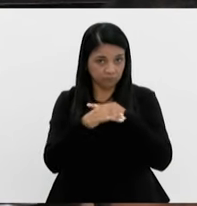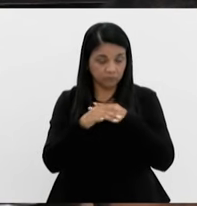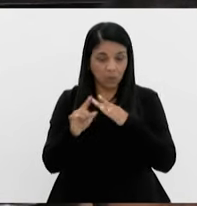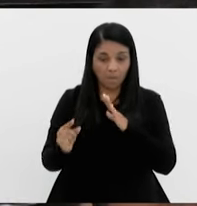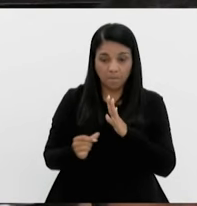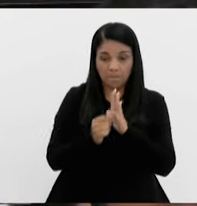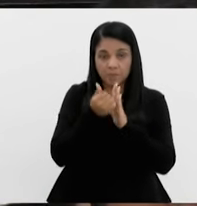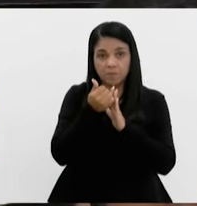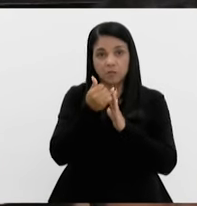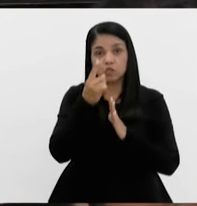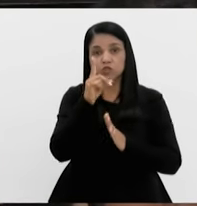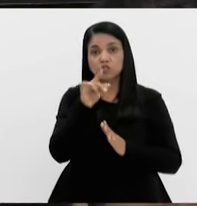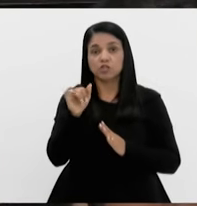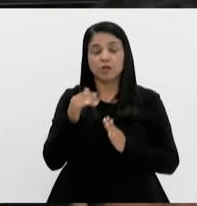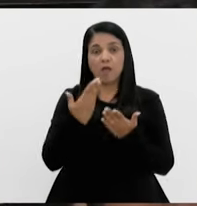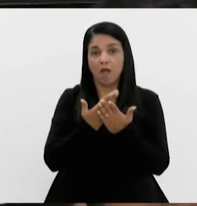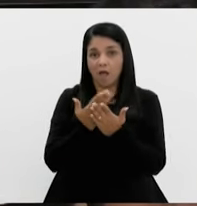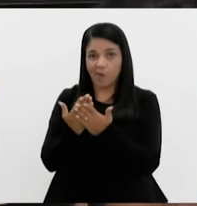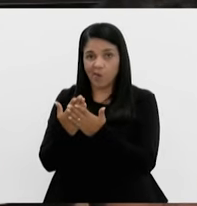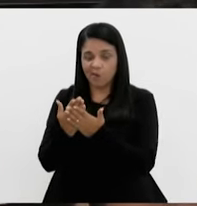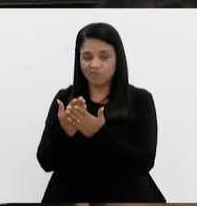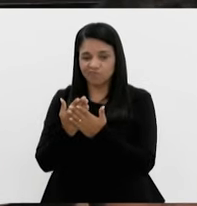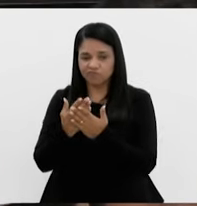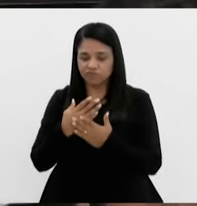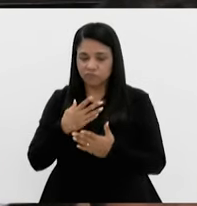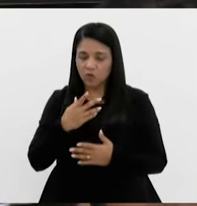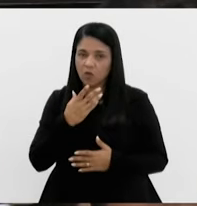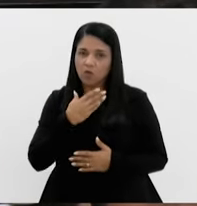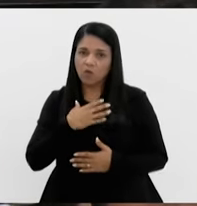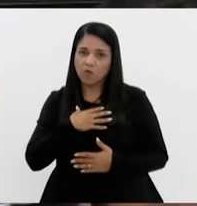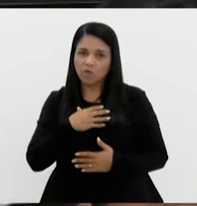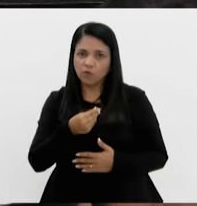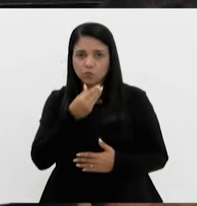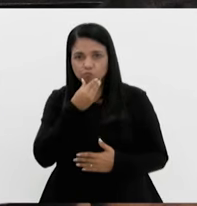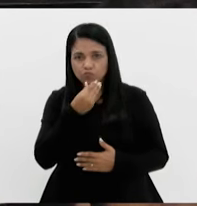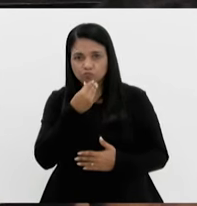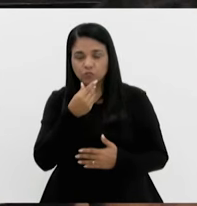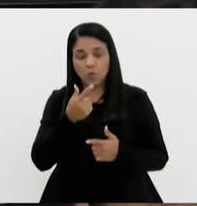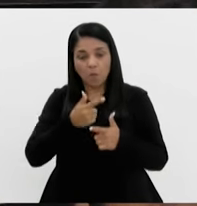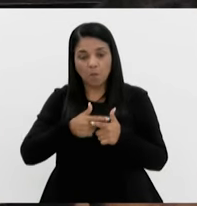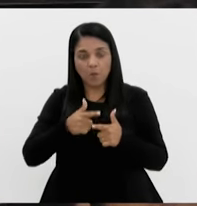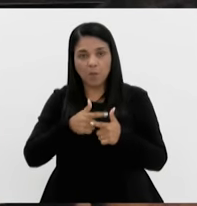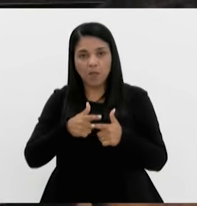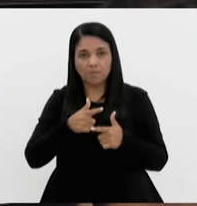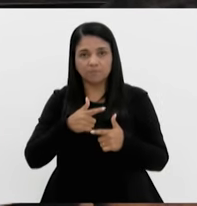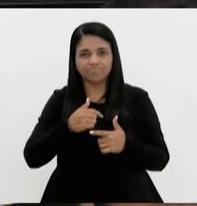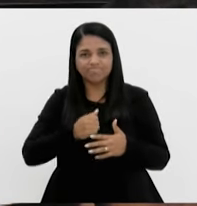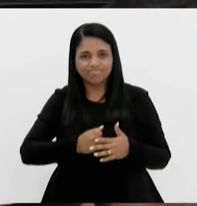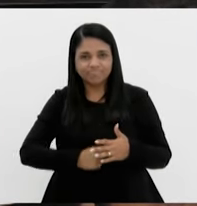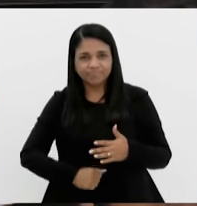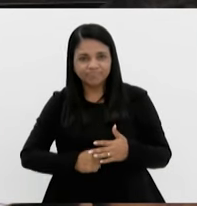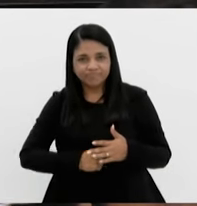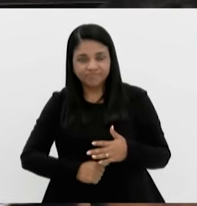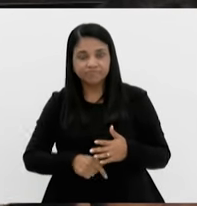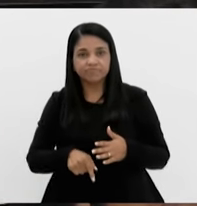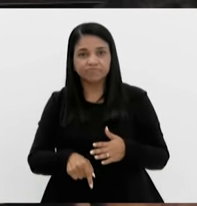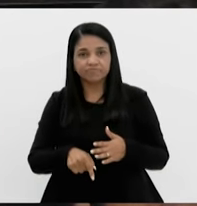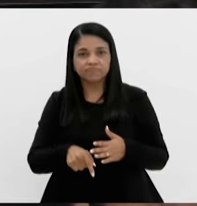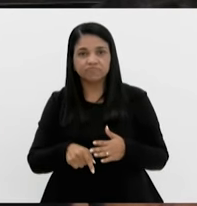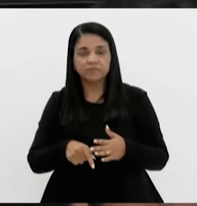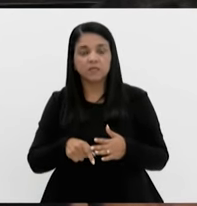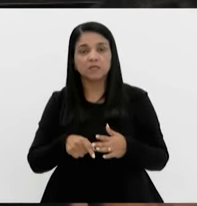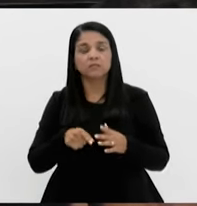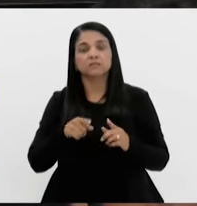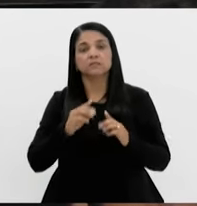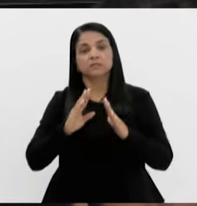problema eh intestinal a escola no dia seguinte cancelou a